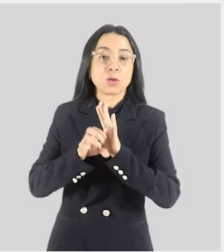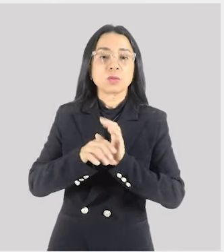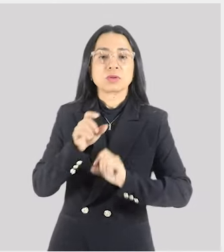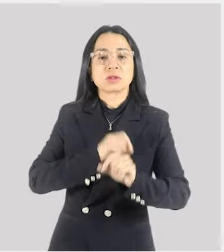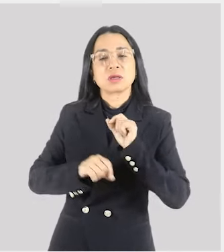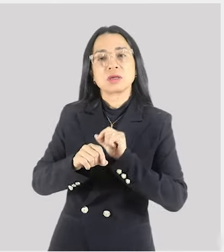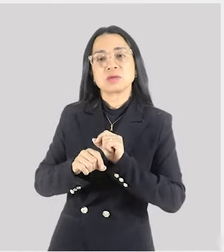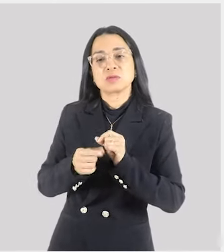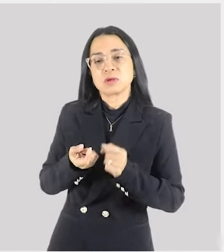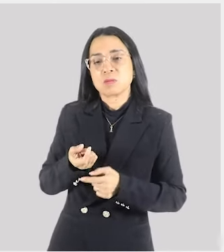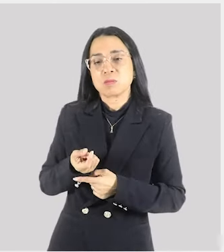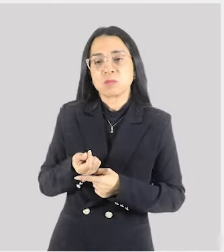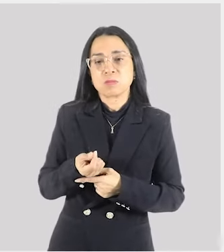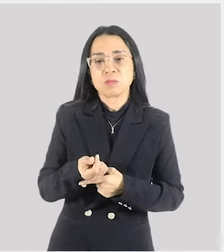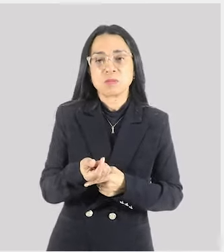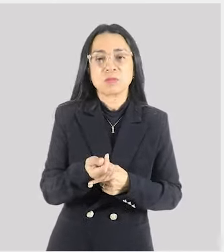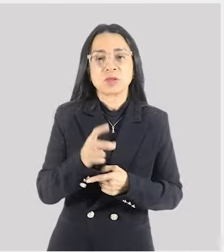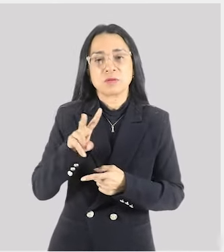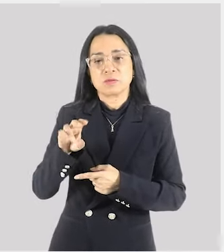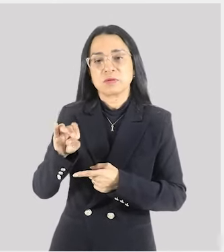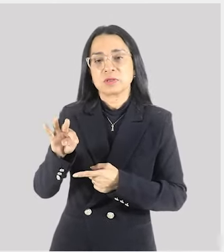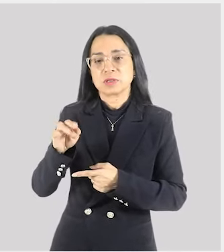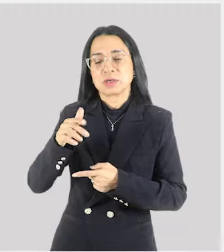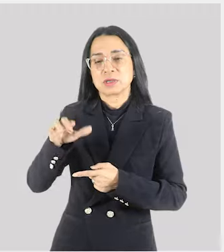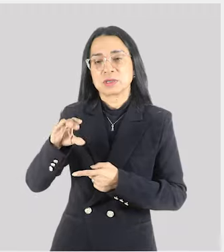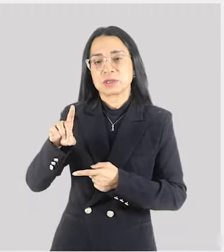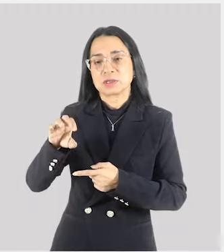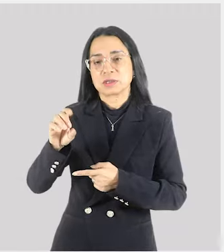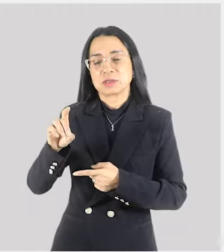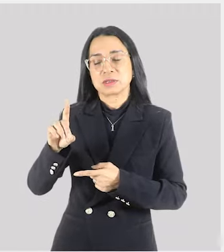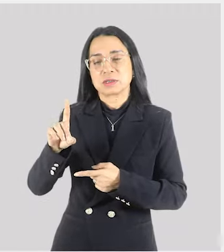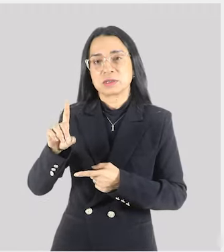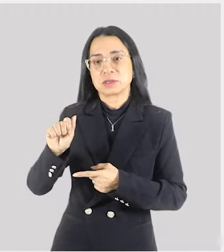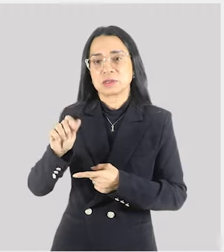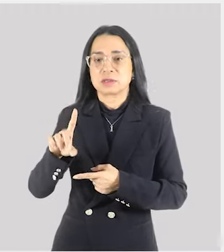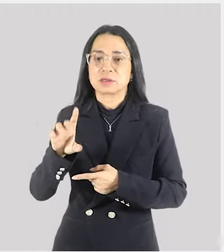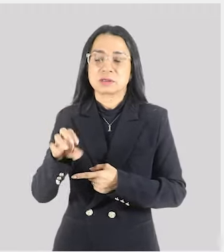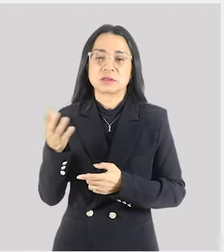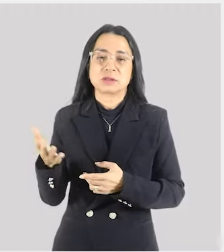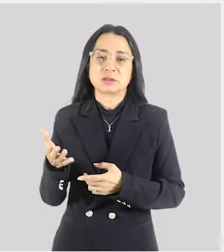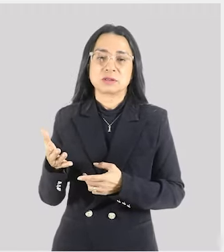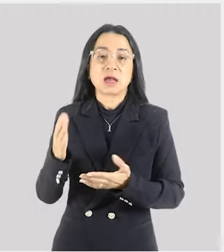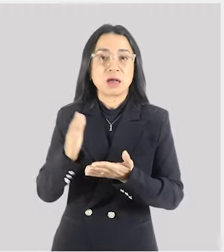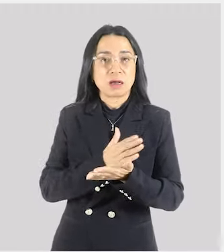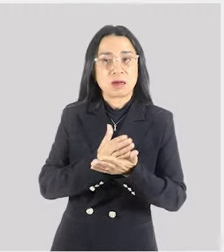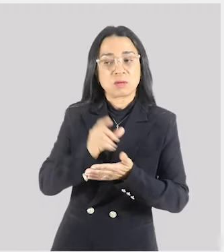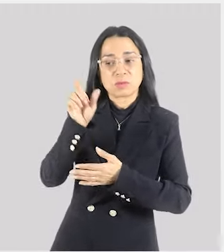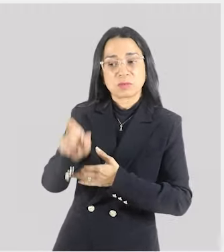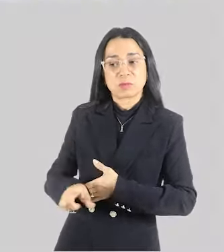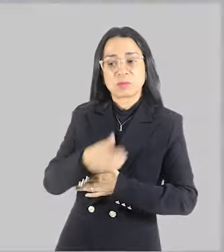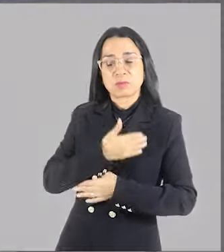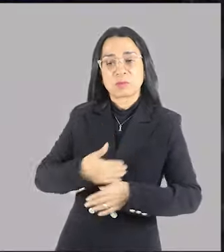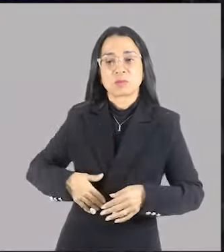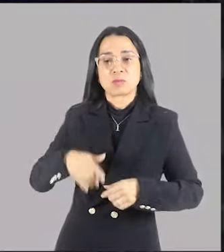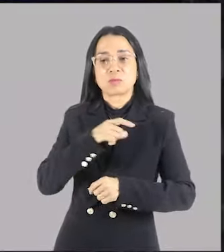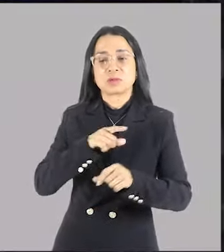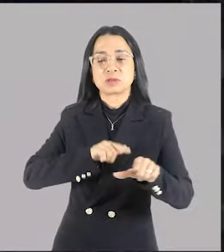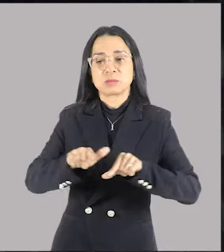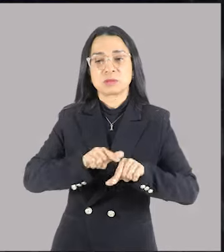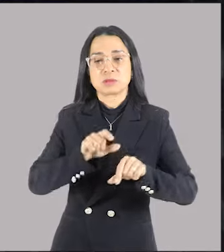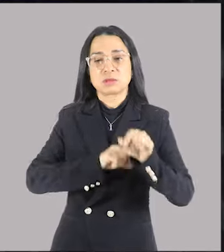servidores públicos tem uma estabilidade majorada ou seja aumentada essa estabilidade majorada aumentada nós chamamos